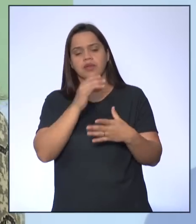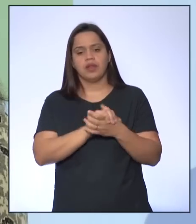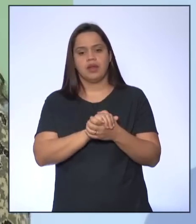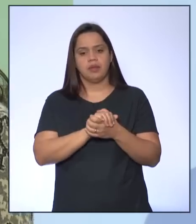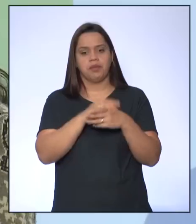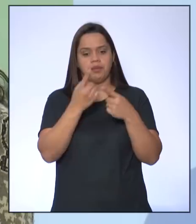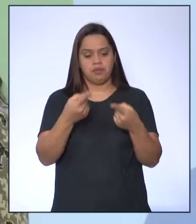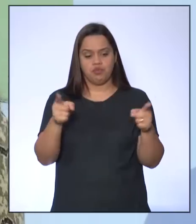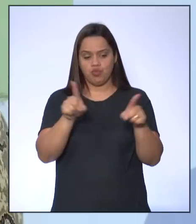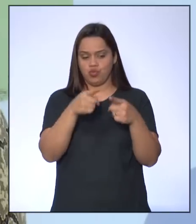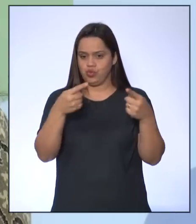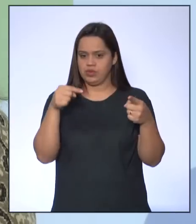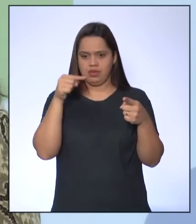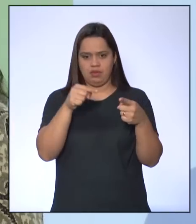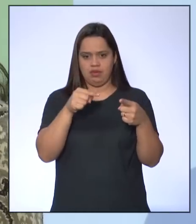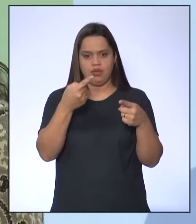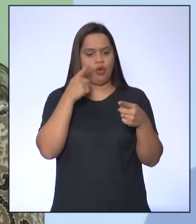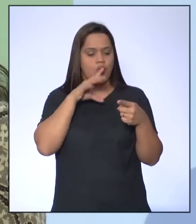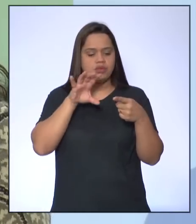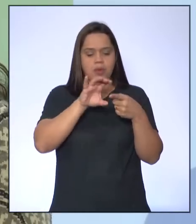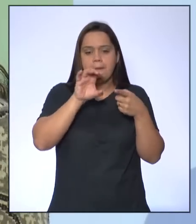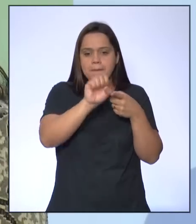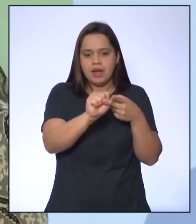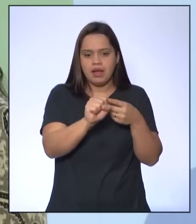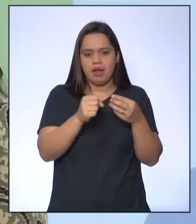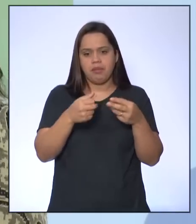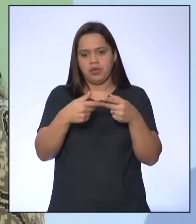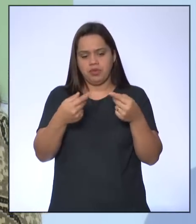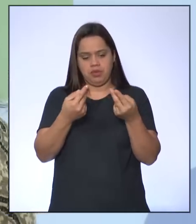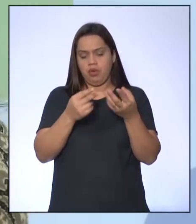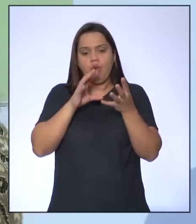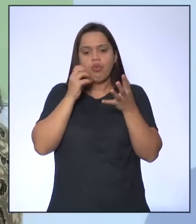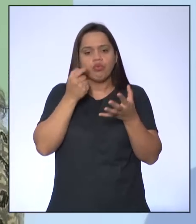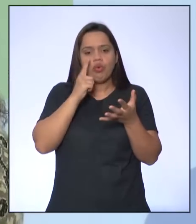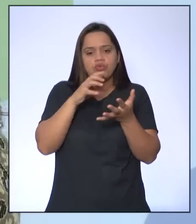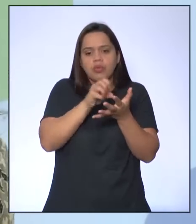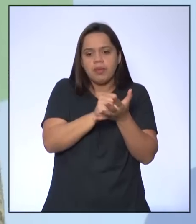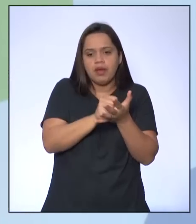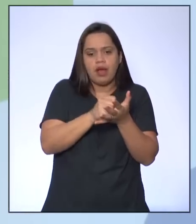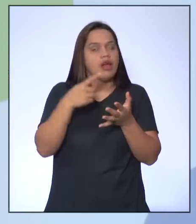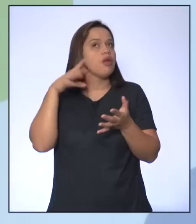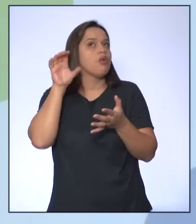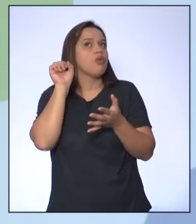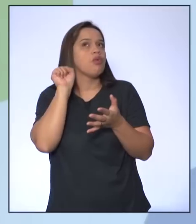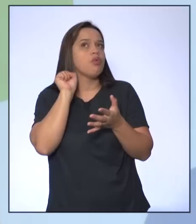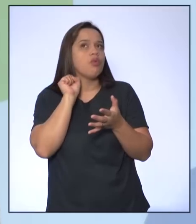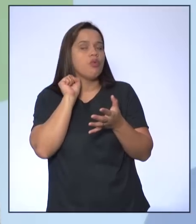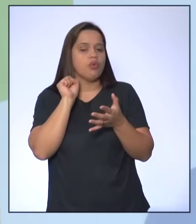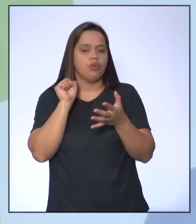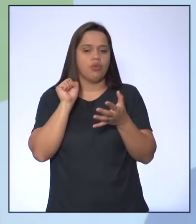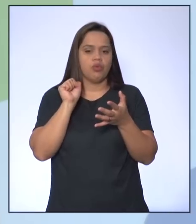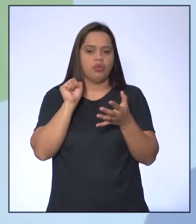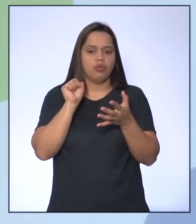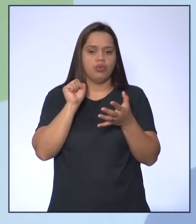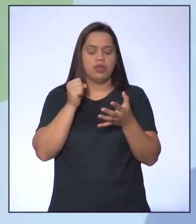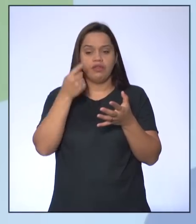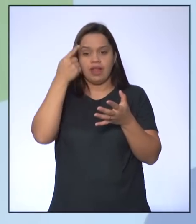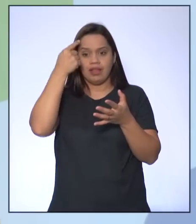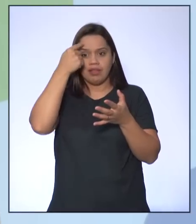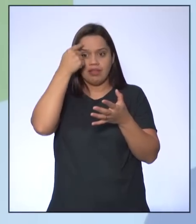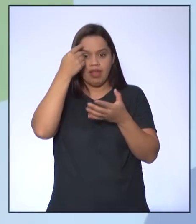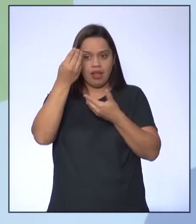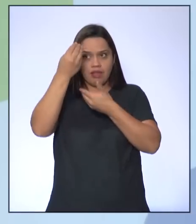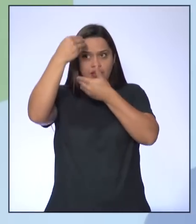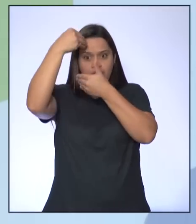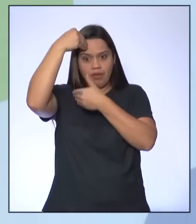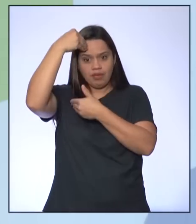não pega, ela não é palpável como esse objeto, né? Você não pega, mas você ouve e fica registrado na memória. E essa memória,